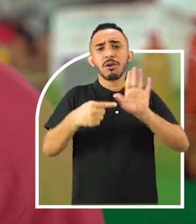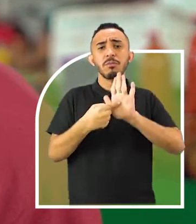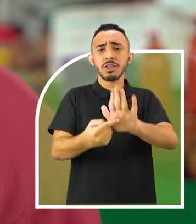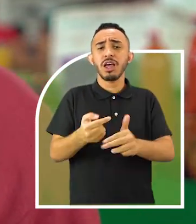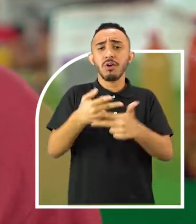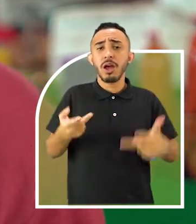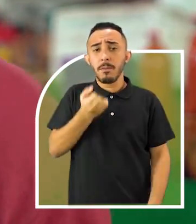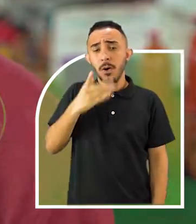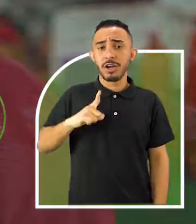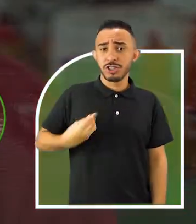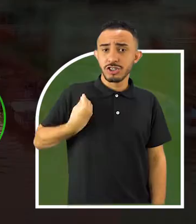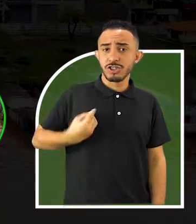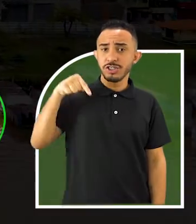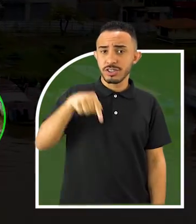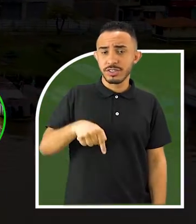as coisas boas que existem aqui.